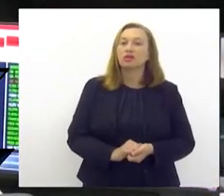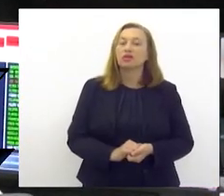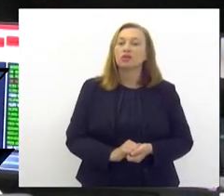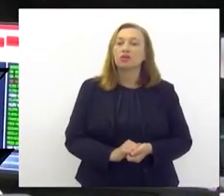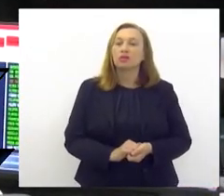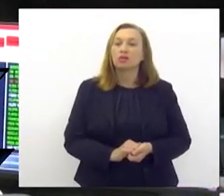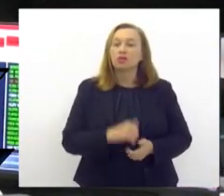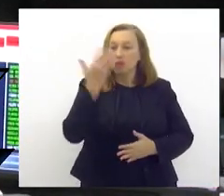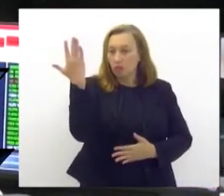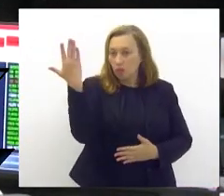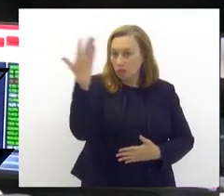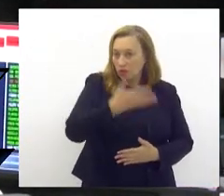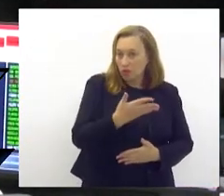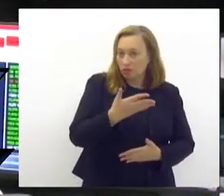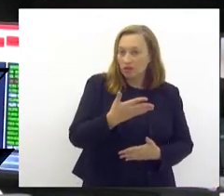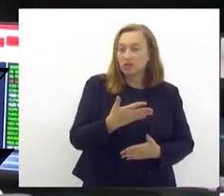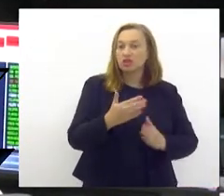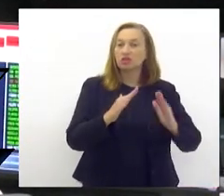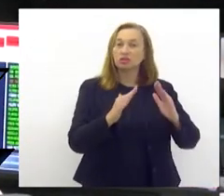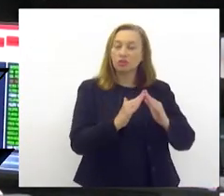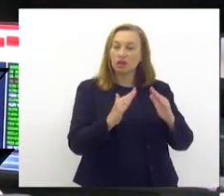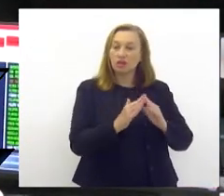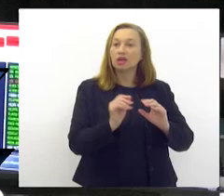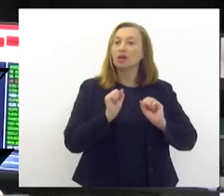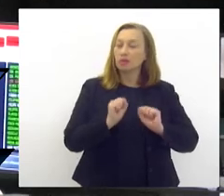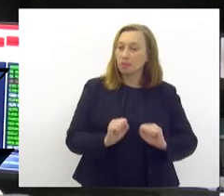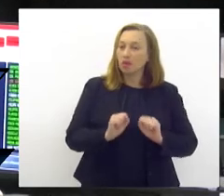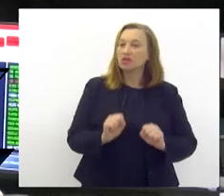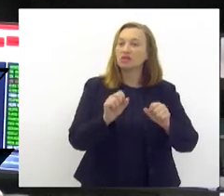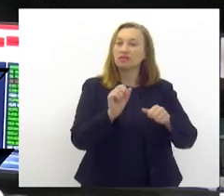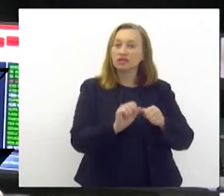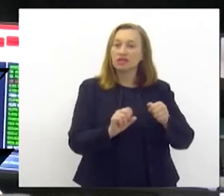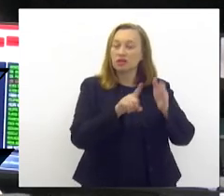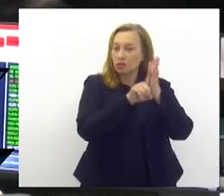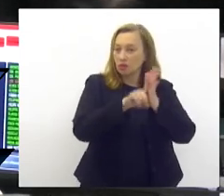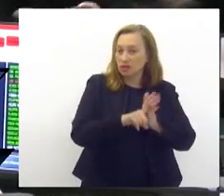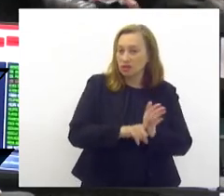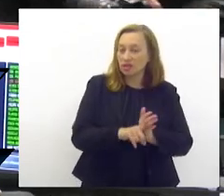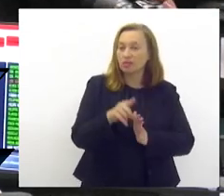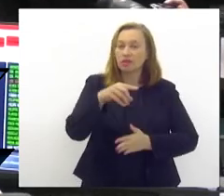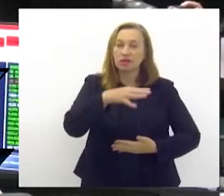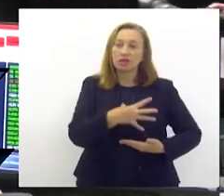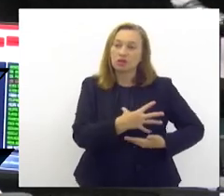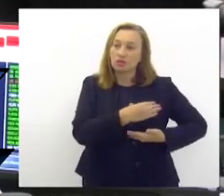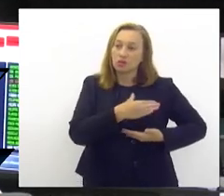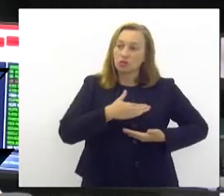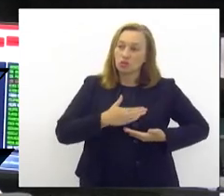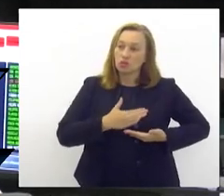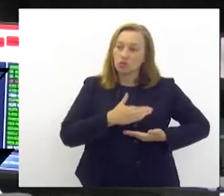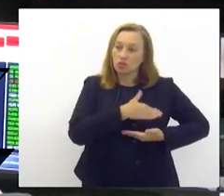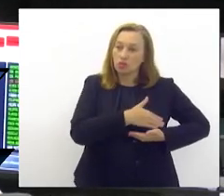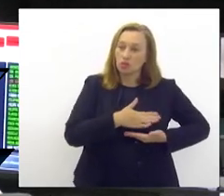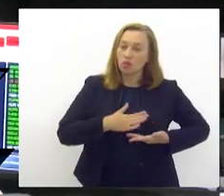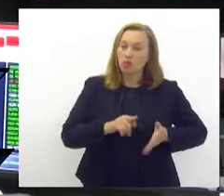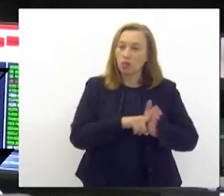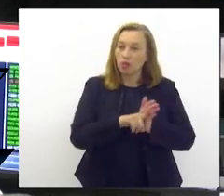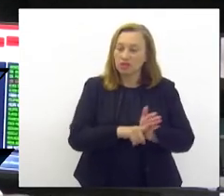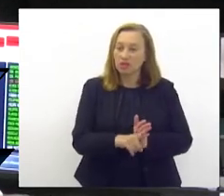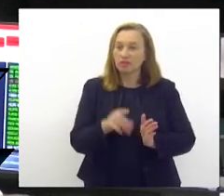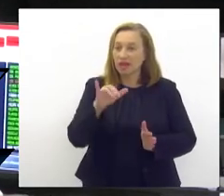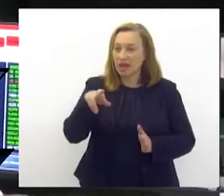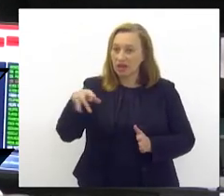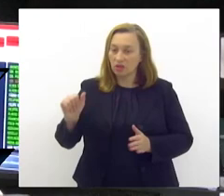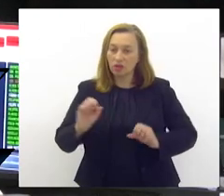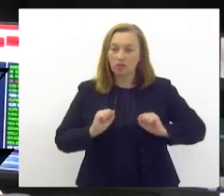comprovante de moradia, para que possam fazer o seu exame de mamografia na sexta-feira aqui na Carioca. Esse é um